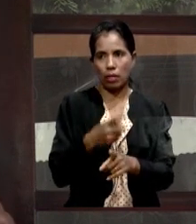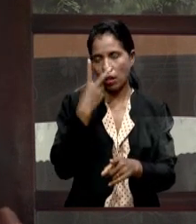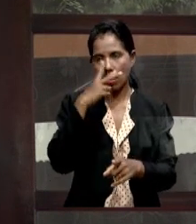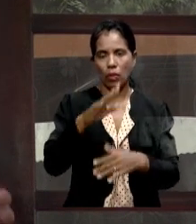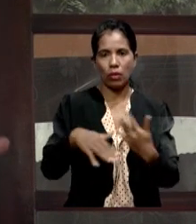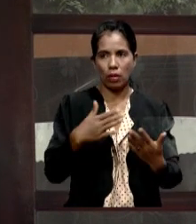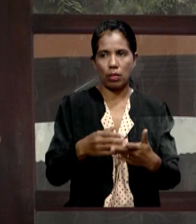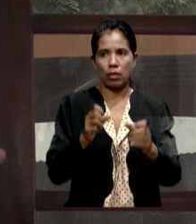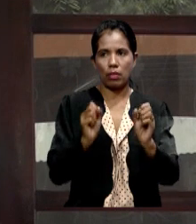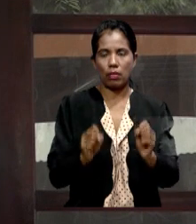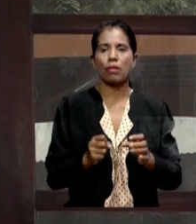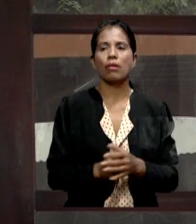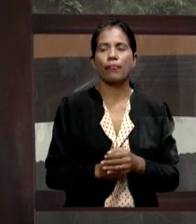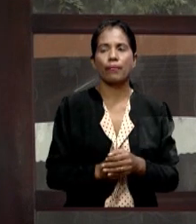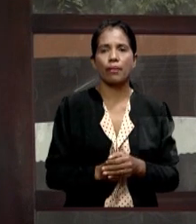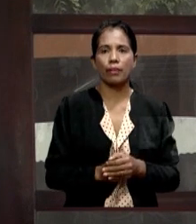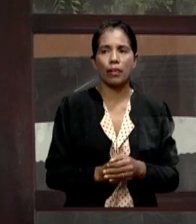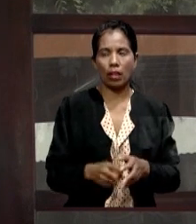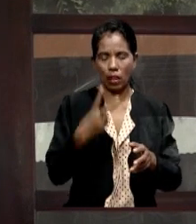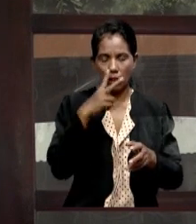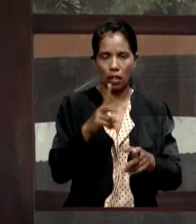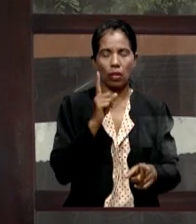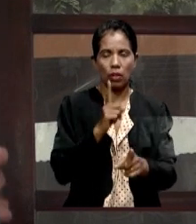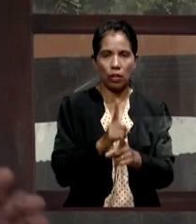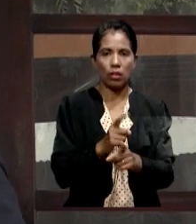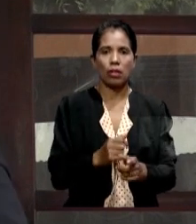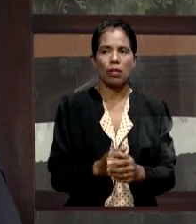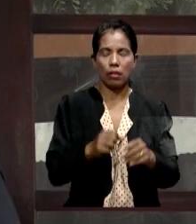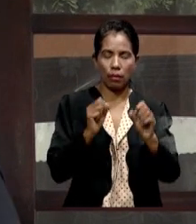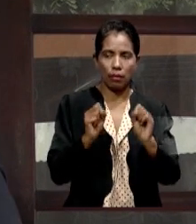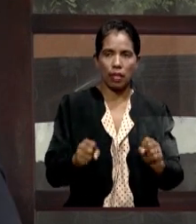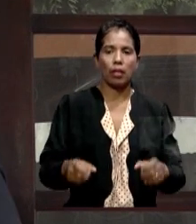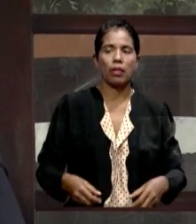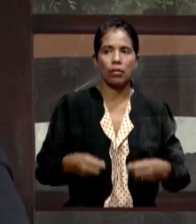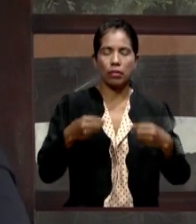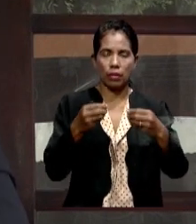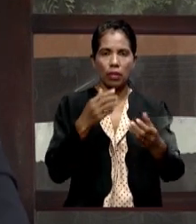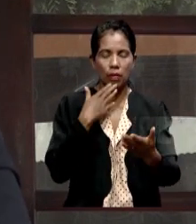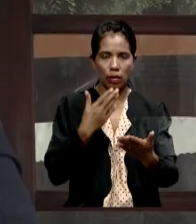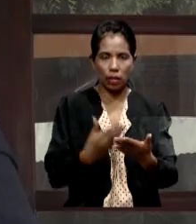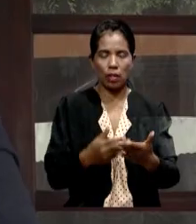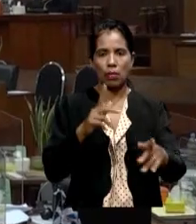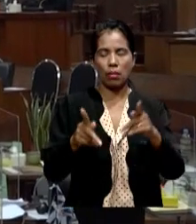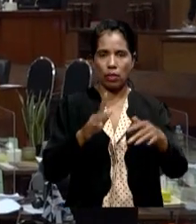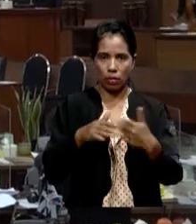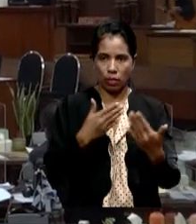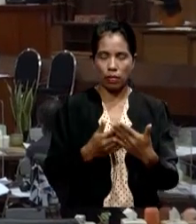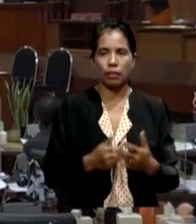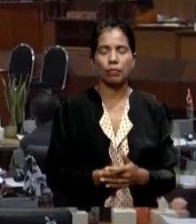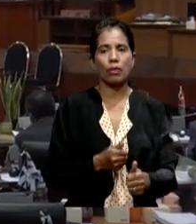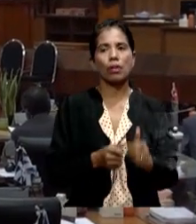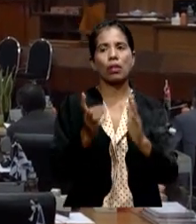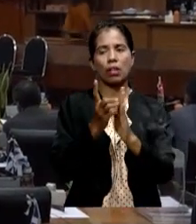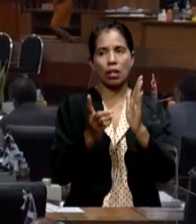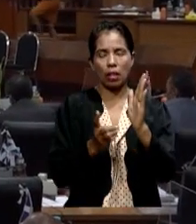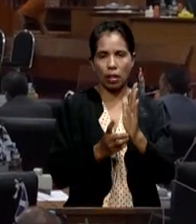para nível hara for haré nível loss a tune bele for solução né magdia ba comunidade se ter dados